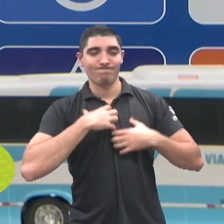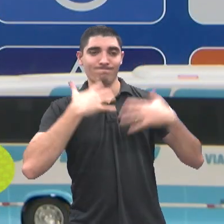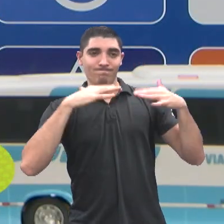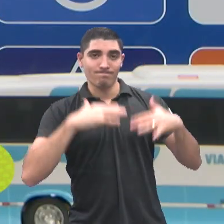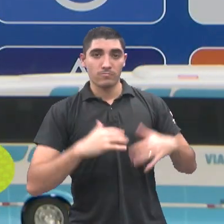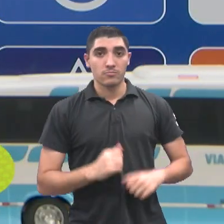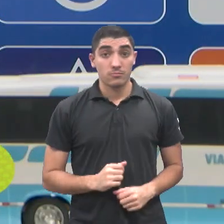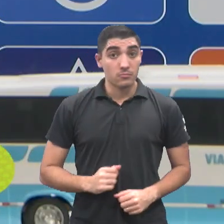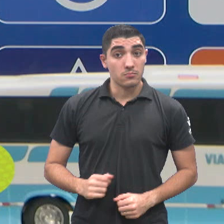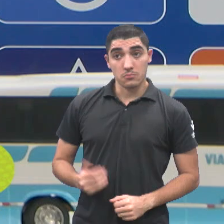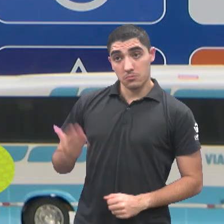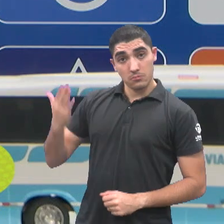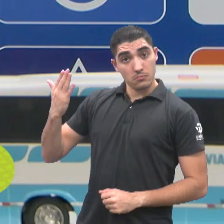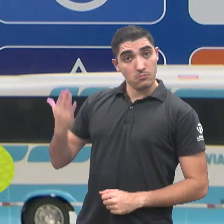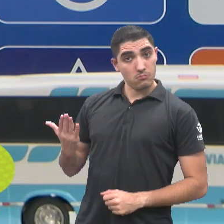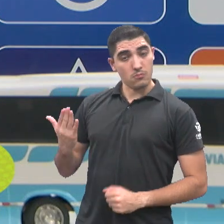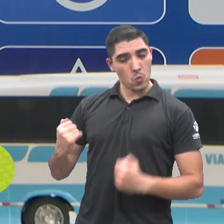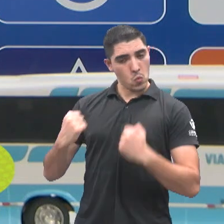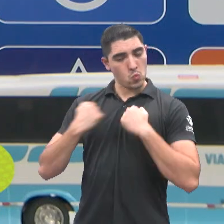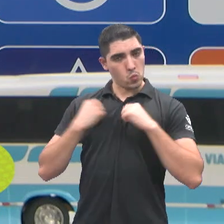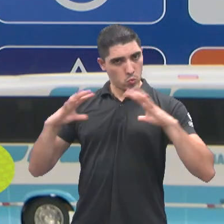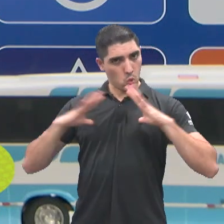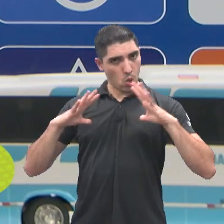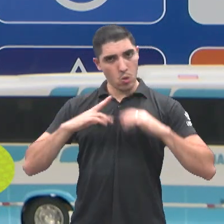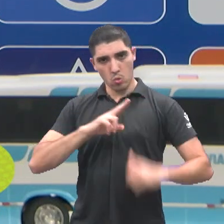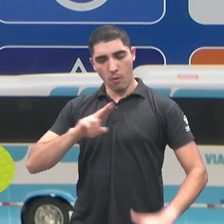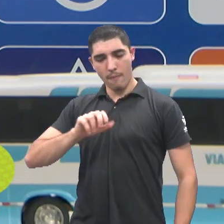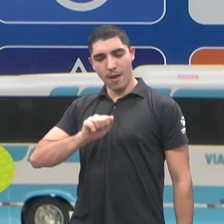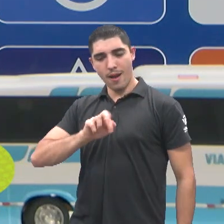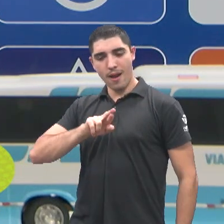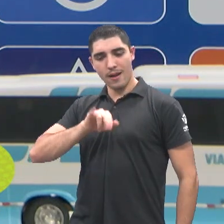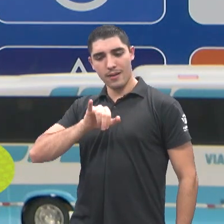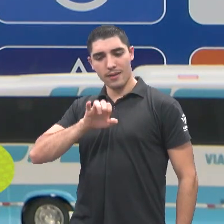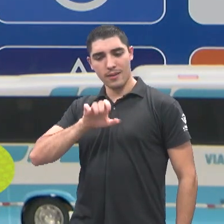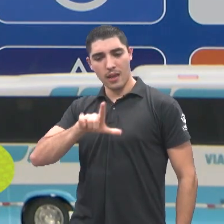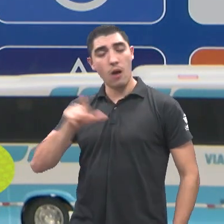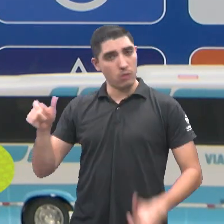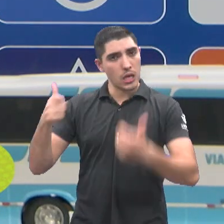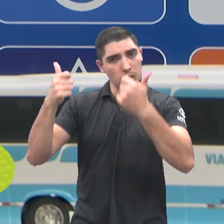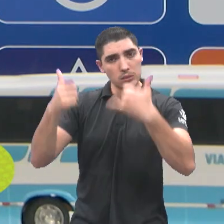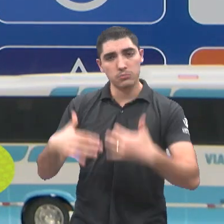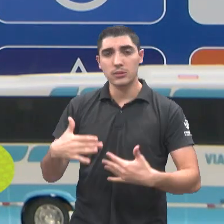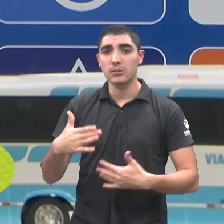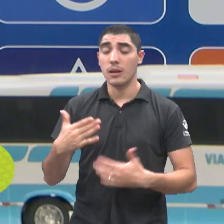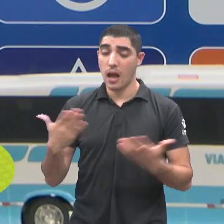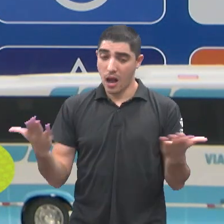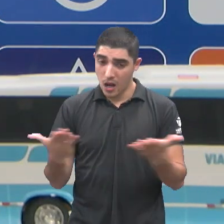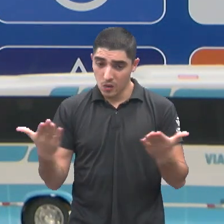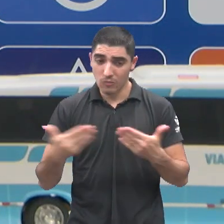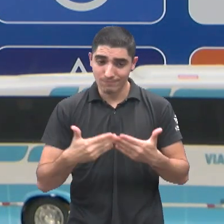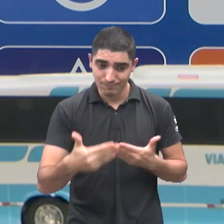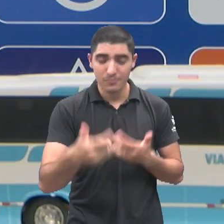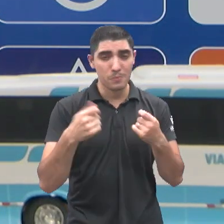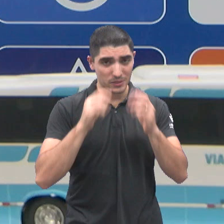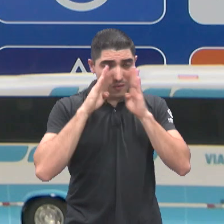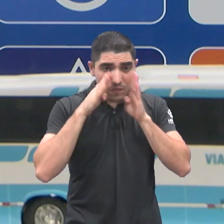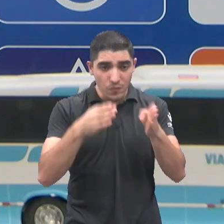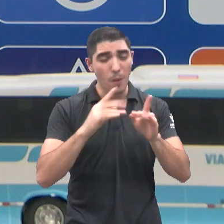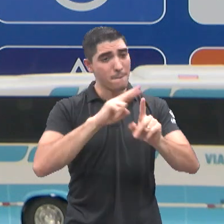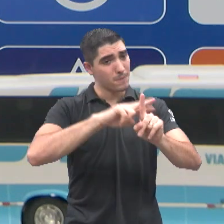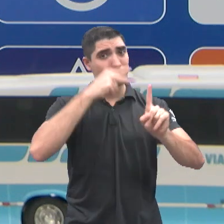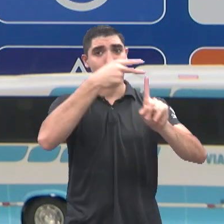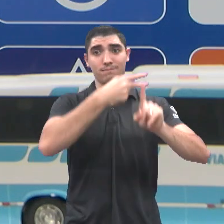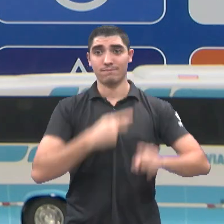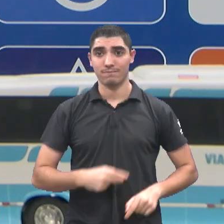retorno dentro de casa, o goleiro Ariel também reconhece que a preparação precisará ser intensa. É ruim pra caramba tomar um